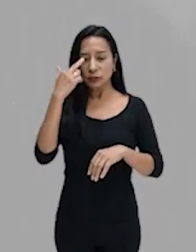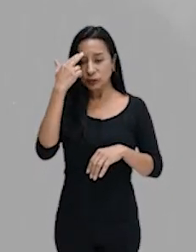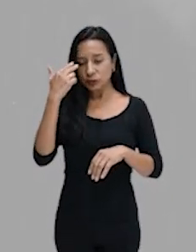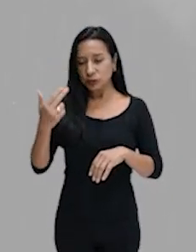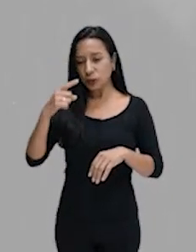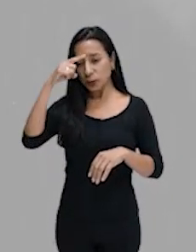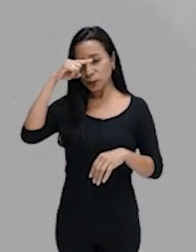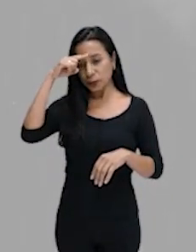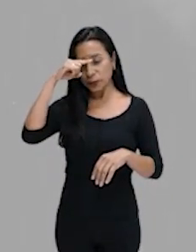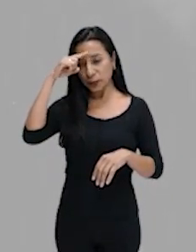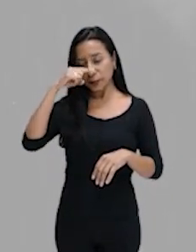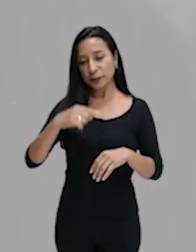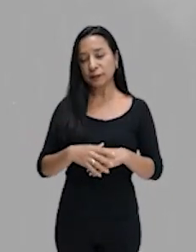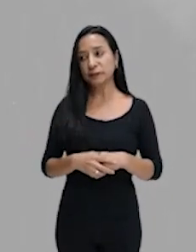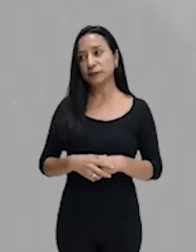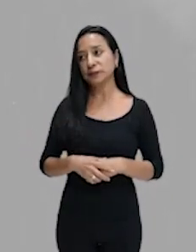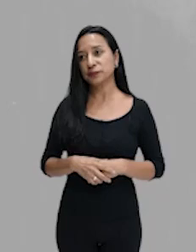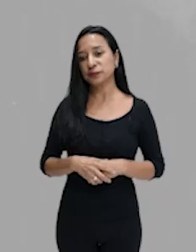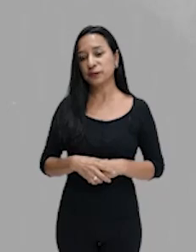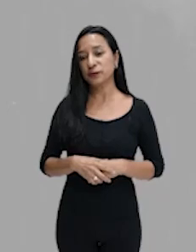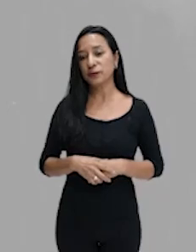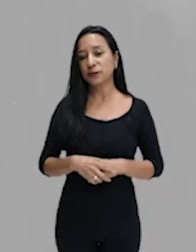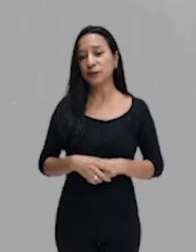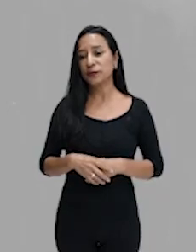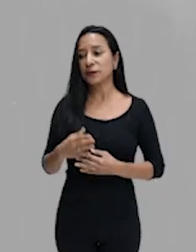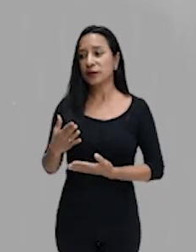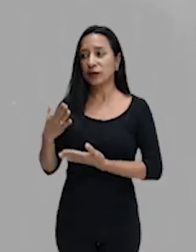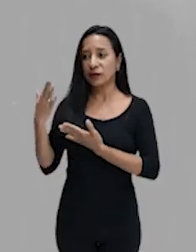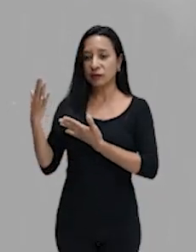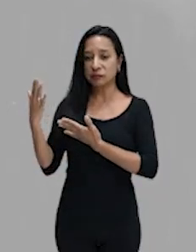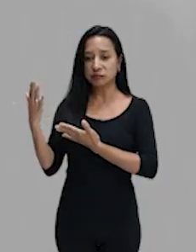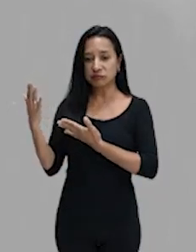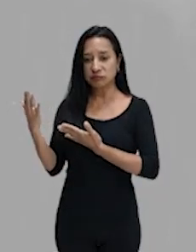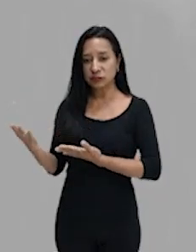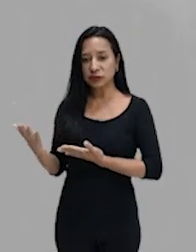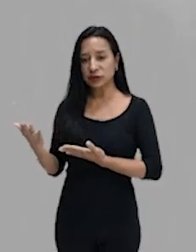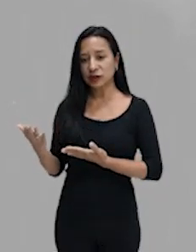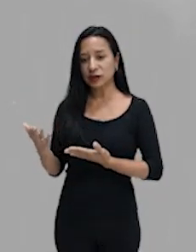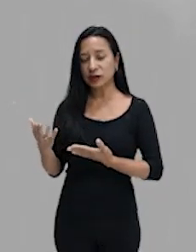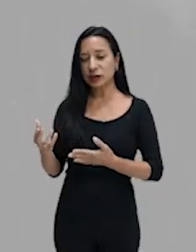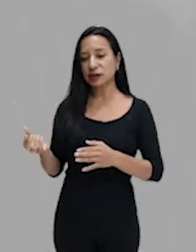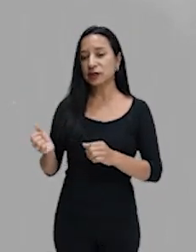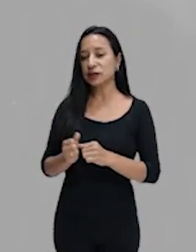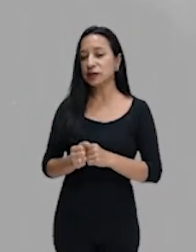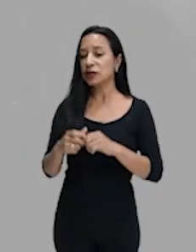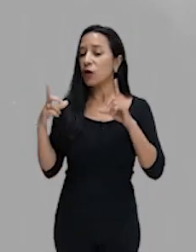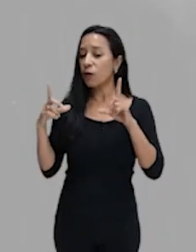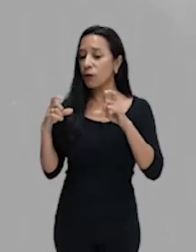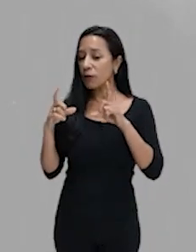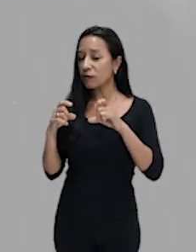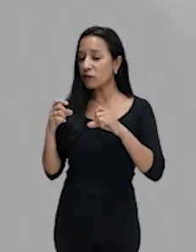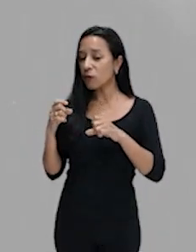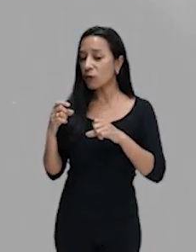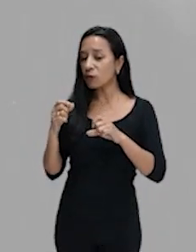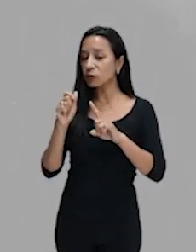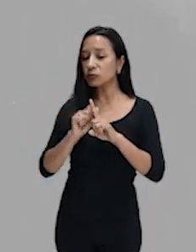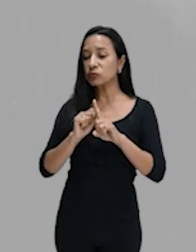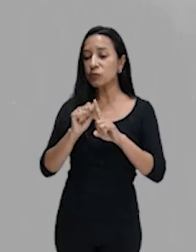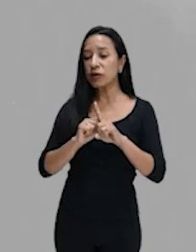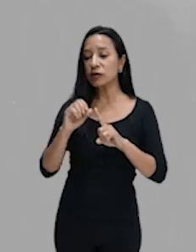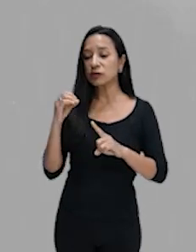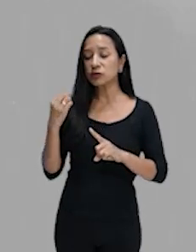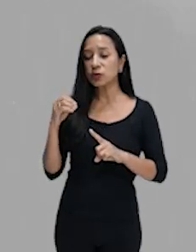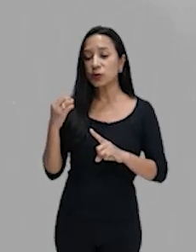da Frida Kahlo. Então, essa aqui que vocês estão vendo na tela é uma foto de outubro de